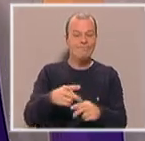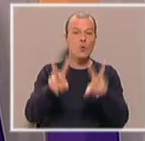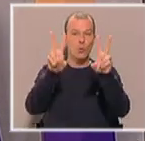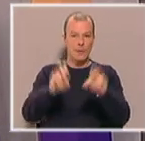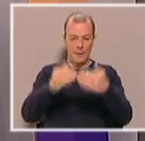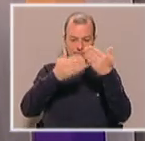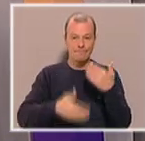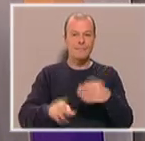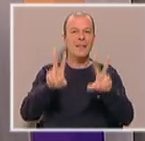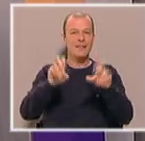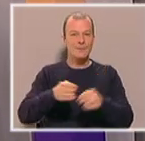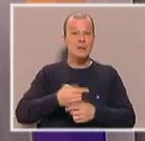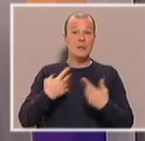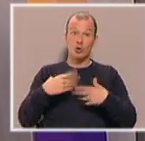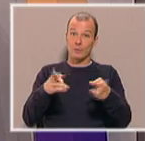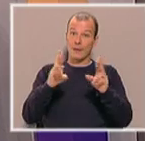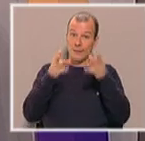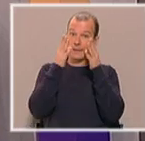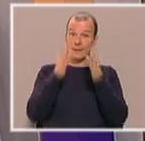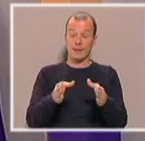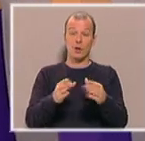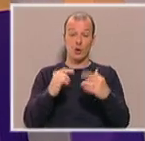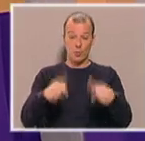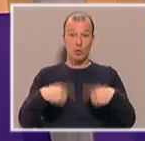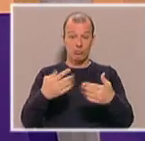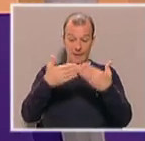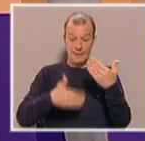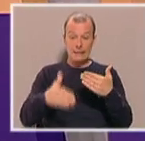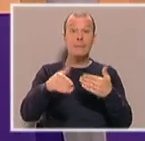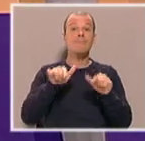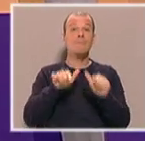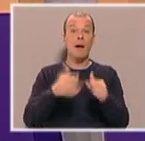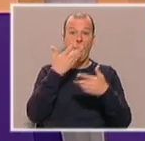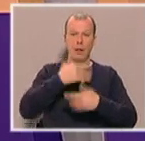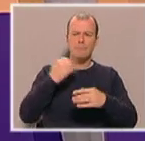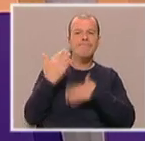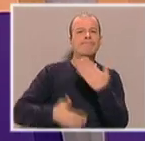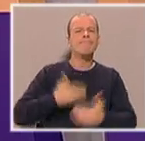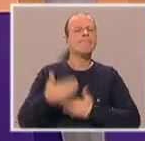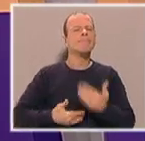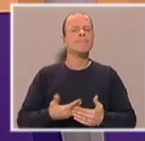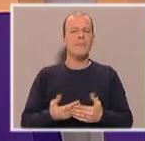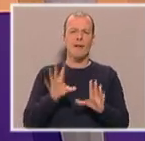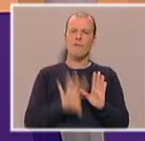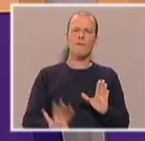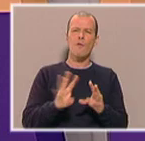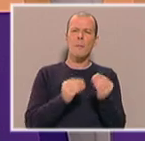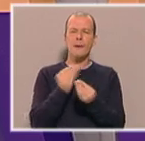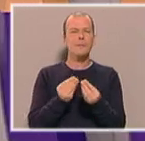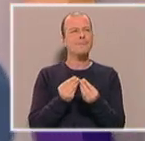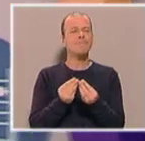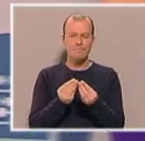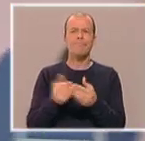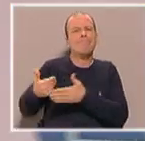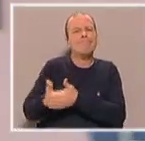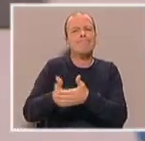temática. Espero que estejam atentos, para depois, a partir daqui, a aula se desenrolar de uma forma mais... ter um